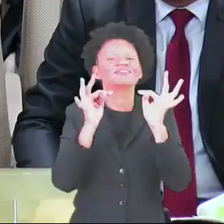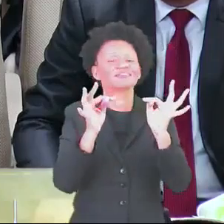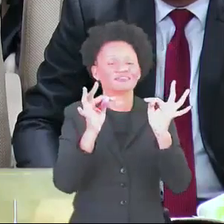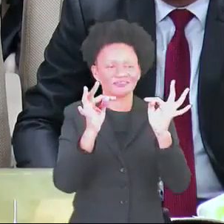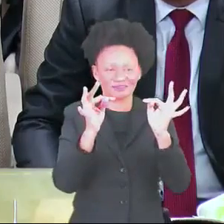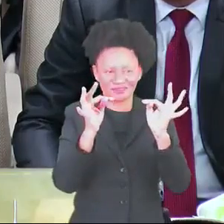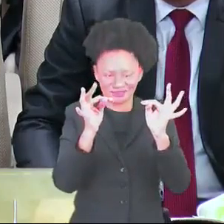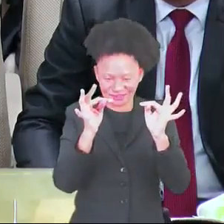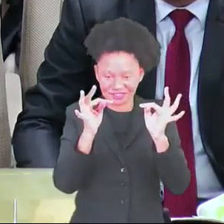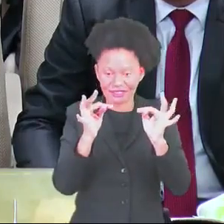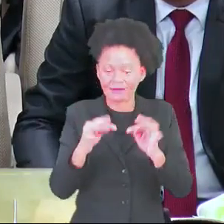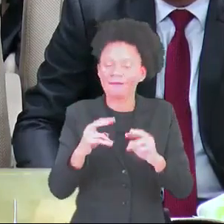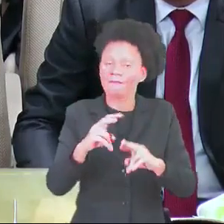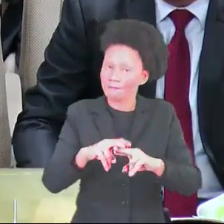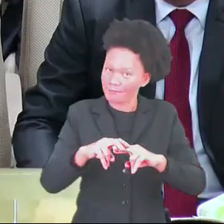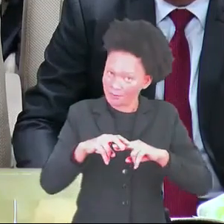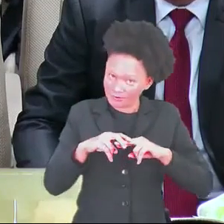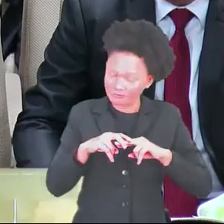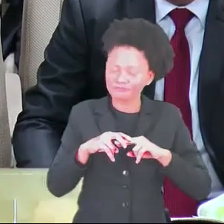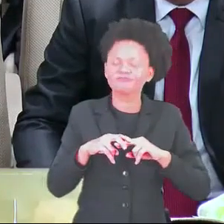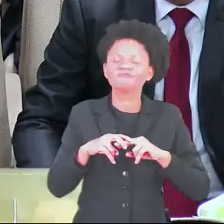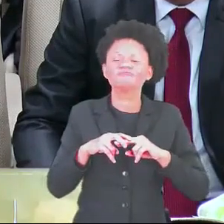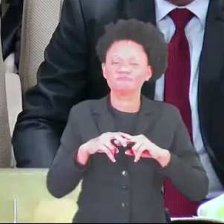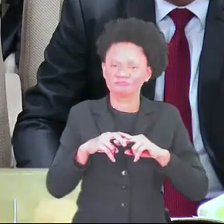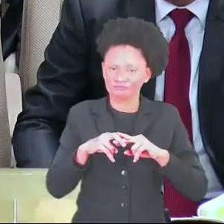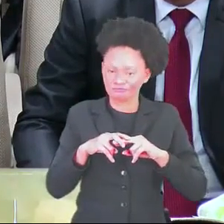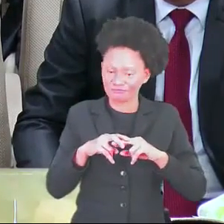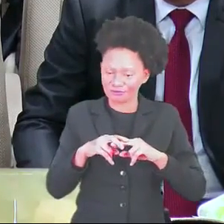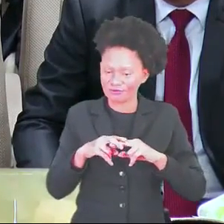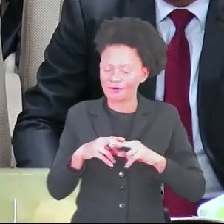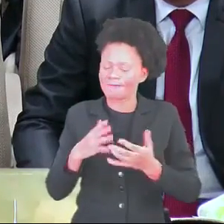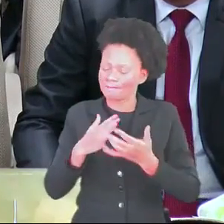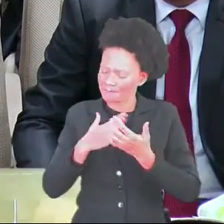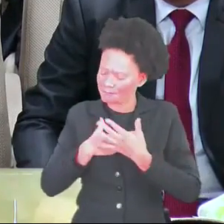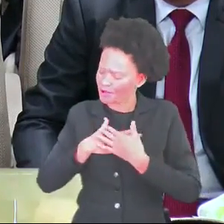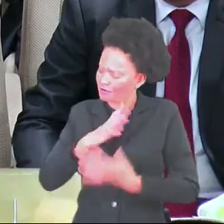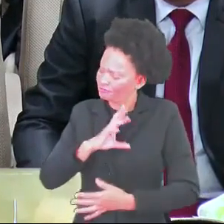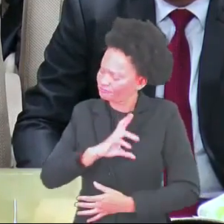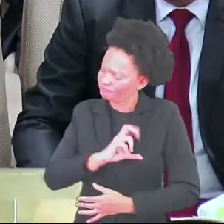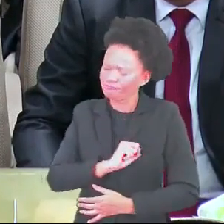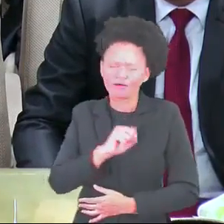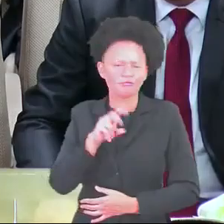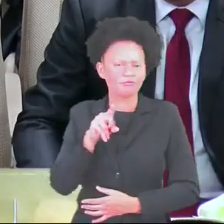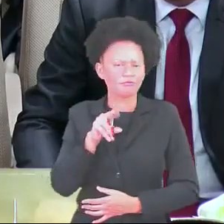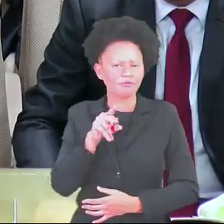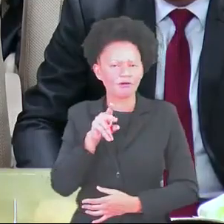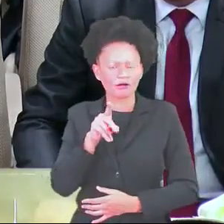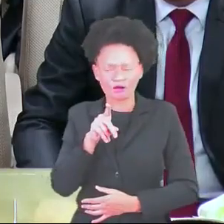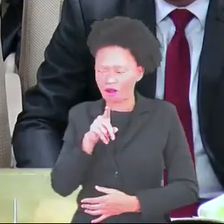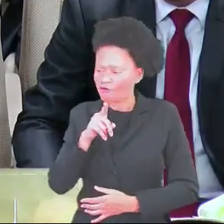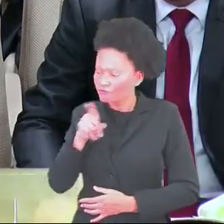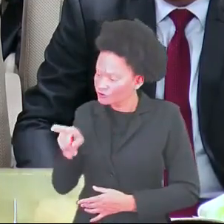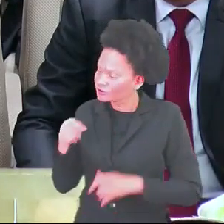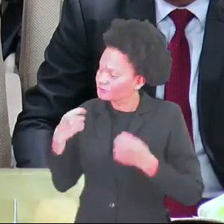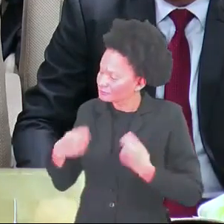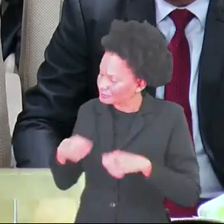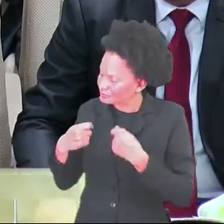Diga assim, portanto, diga meu querido irmão. você precisa